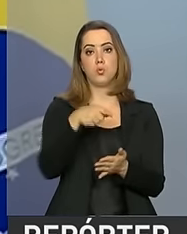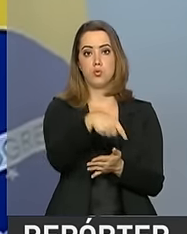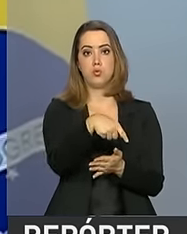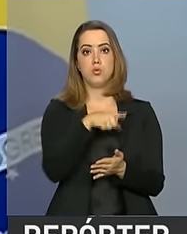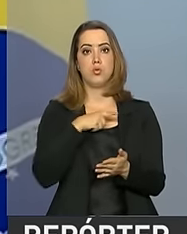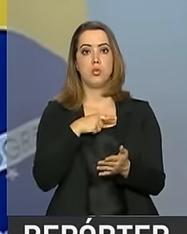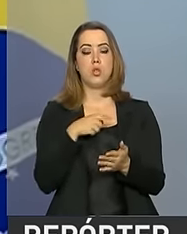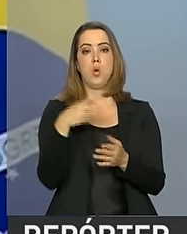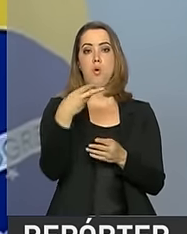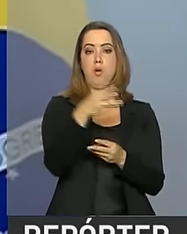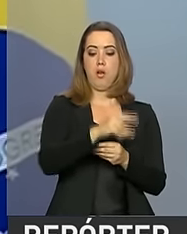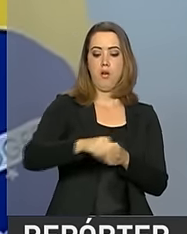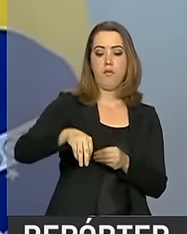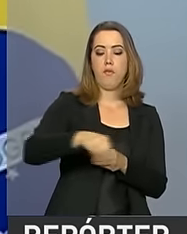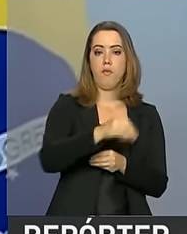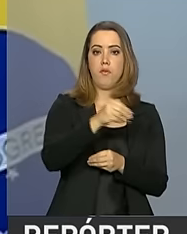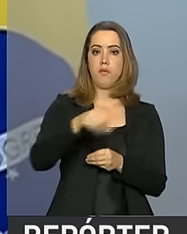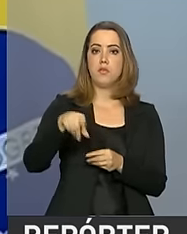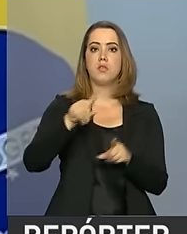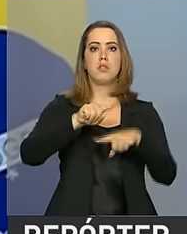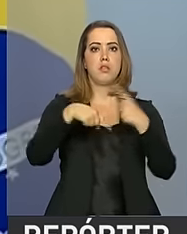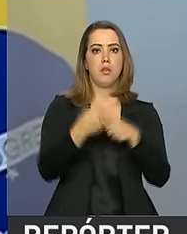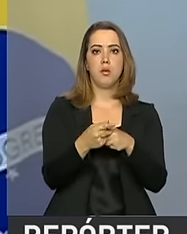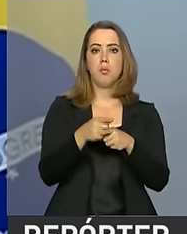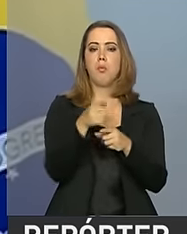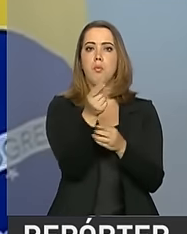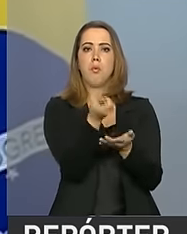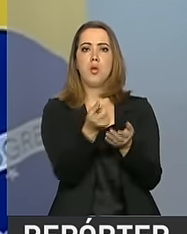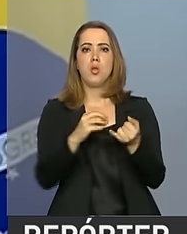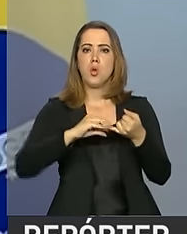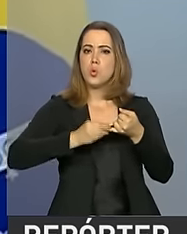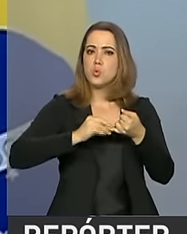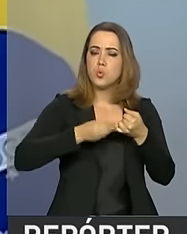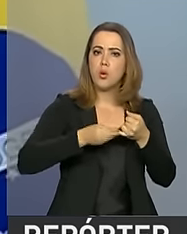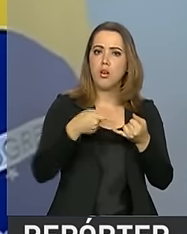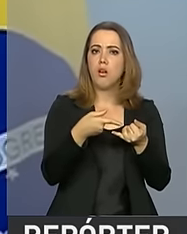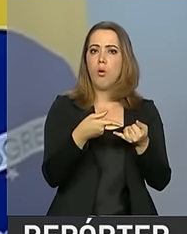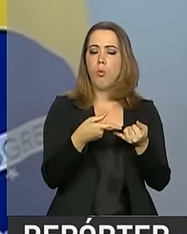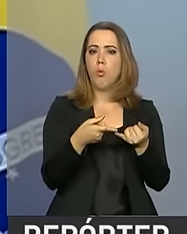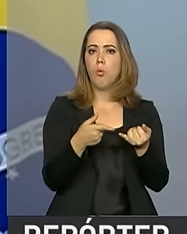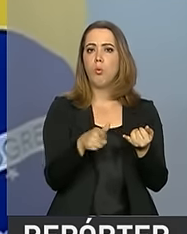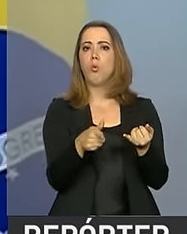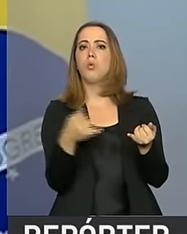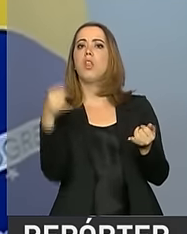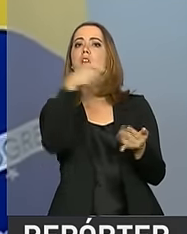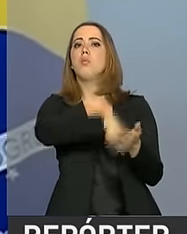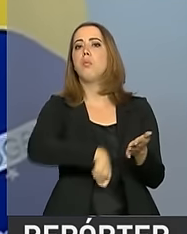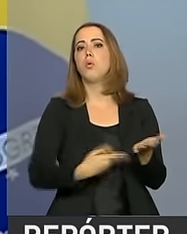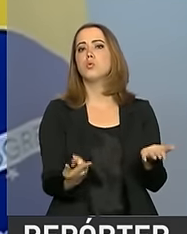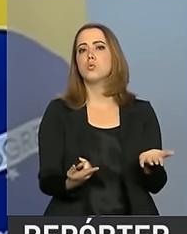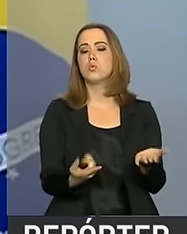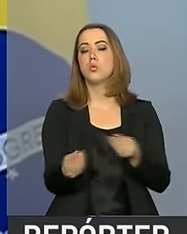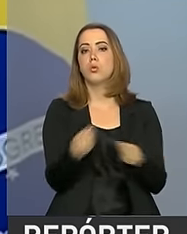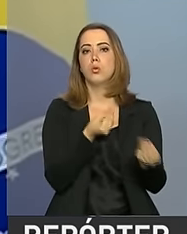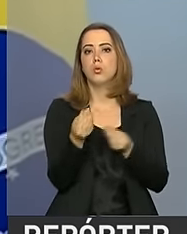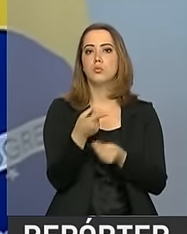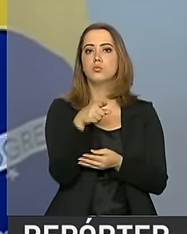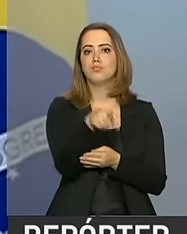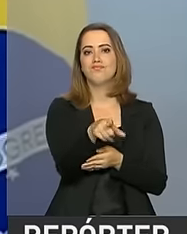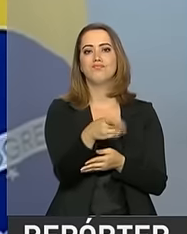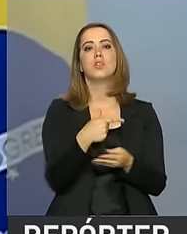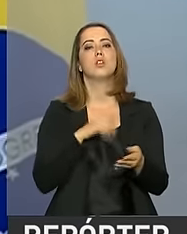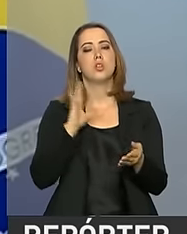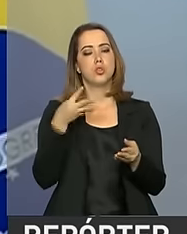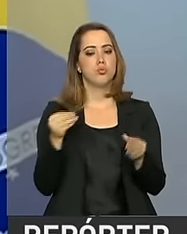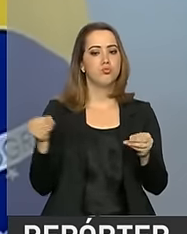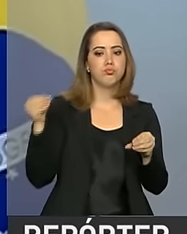você tributa o café moído e você não tributa o café em grão. Na verdade, aí está